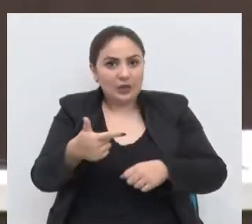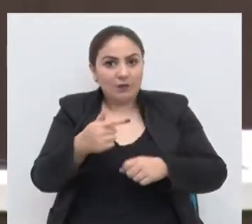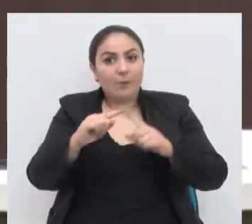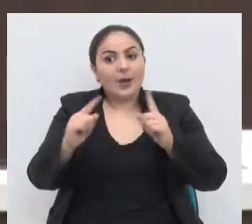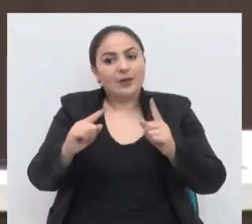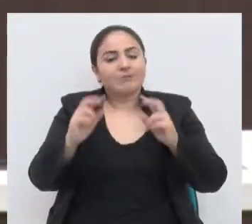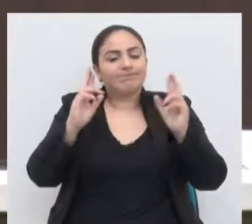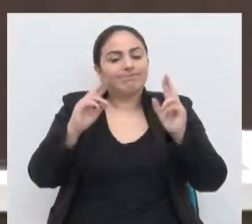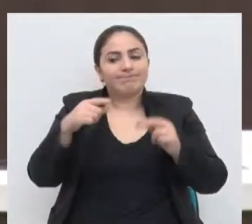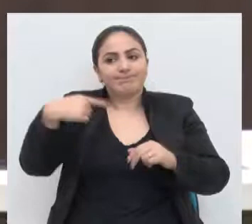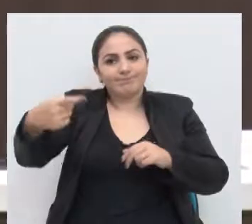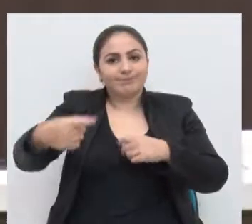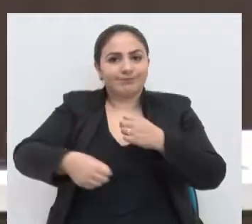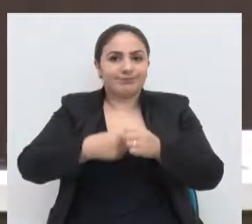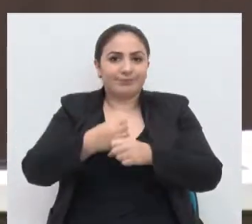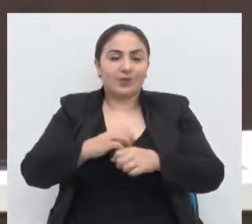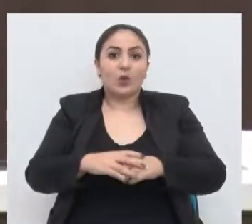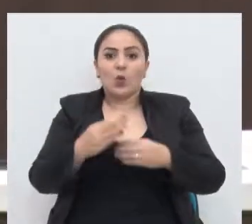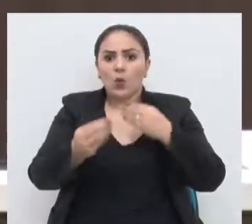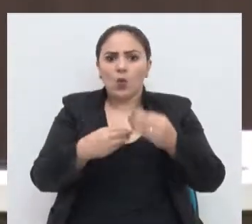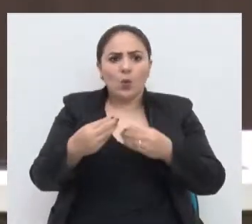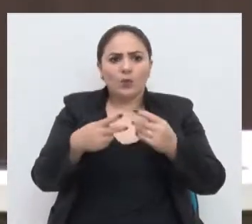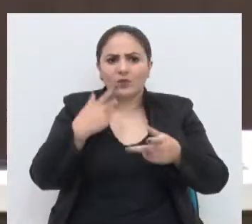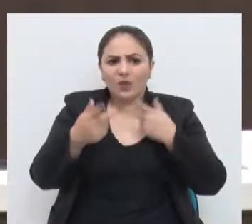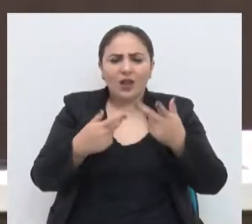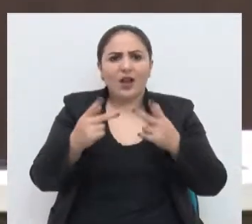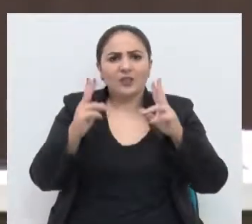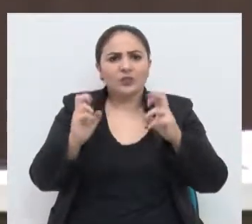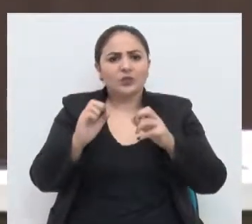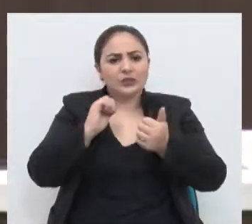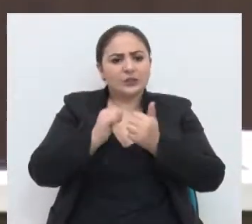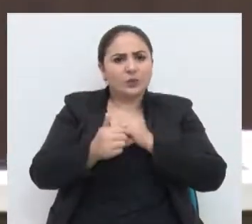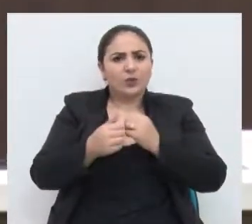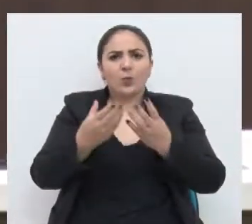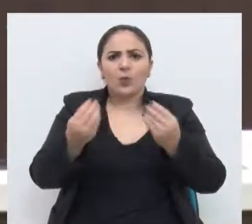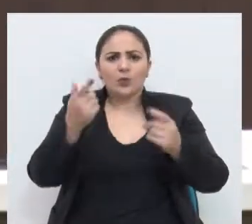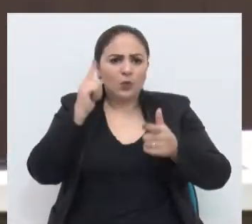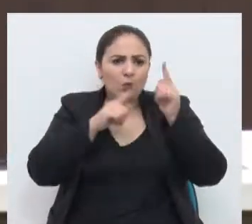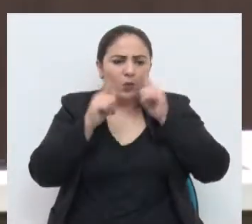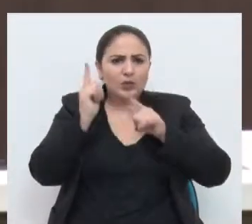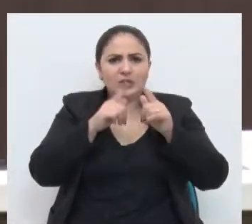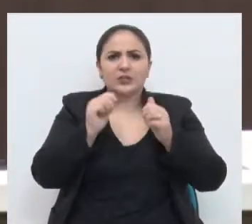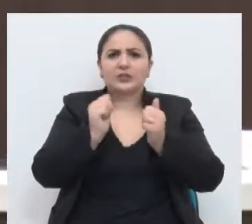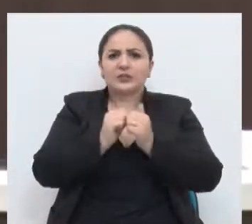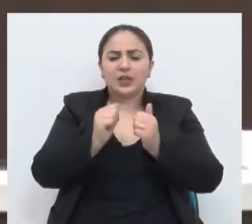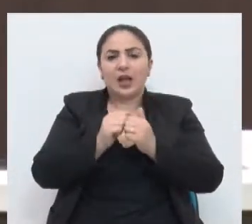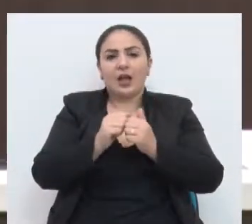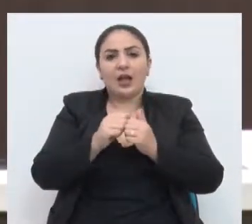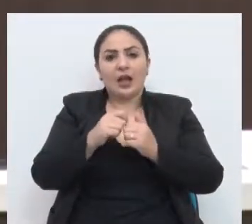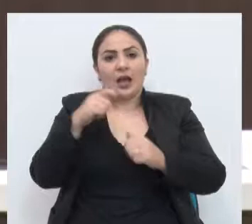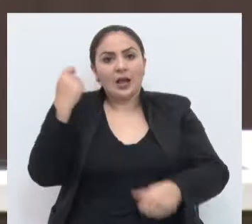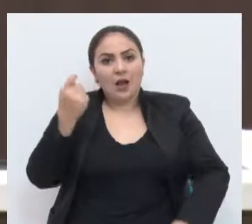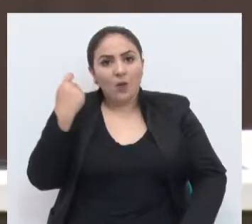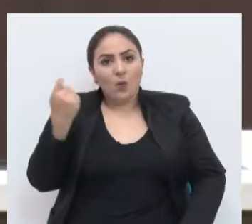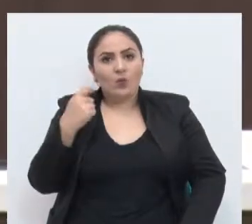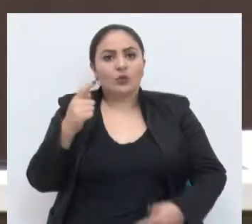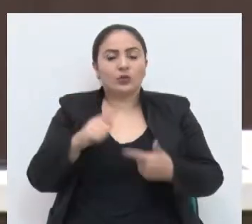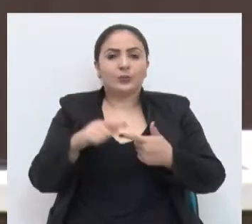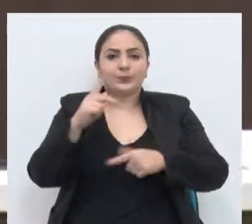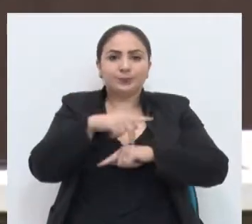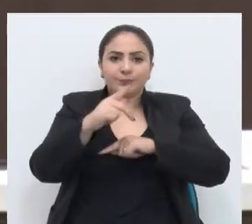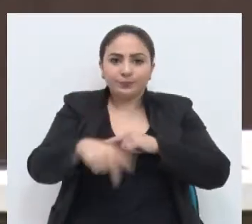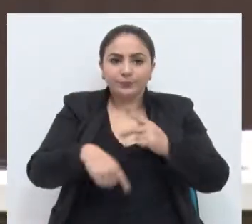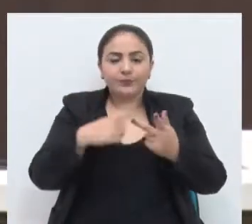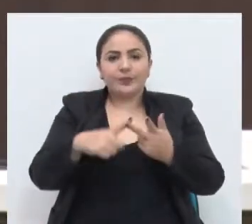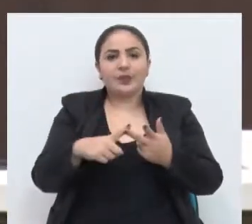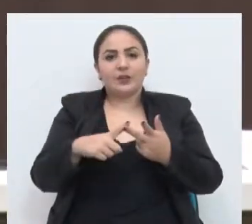oportunidade. Como não falar de esportes, onde nós tivemos grandes conquistas com o Gaúcho, Passo Fundo, grandes